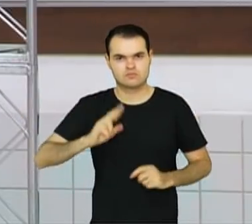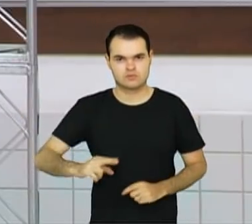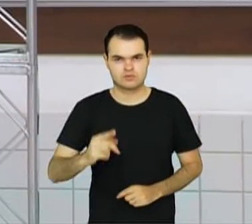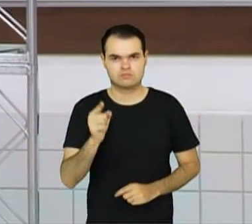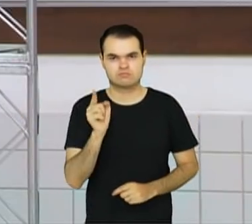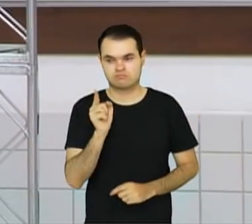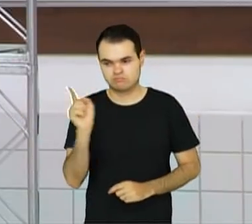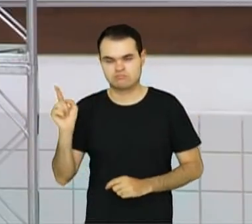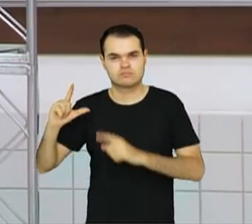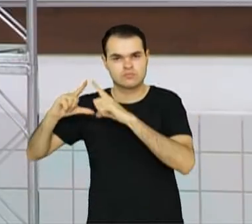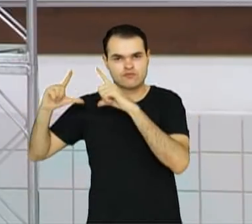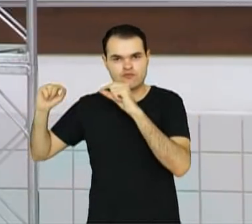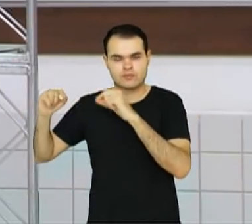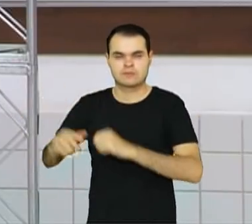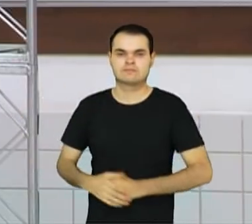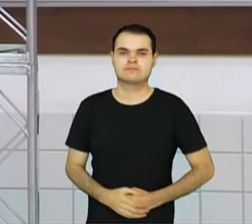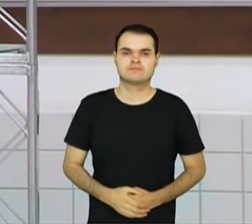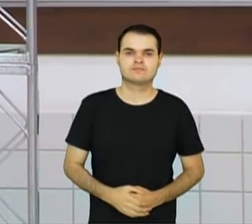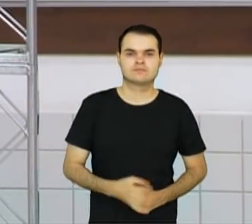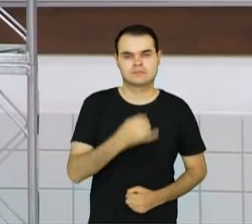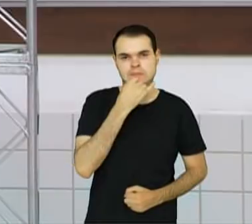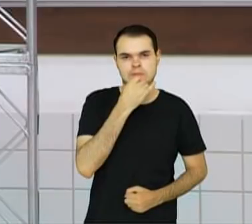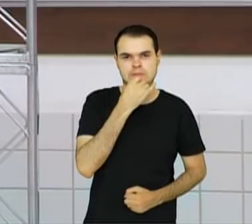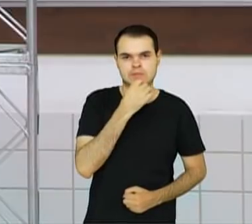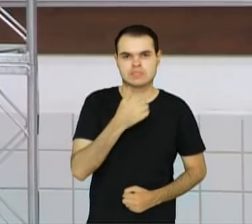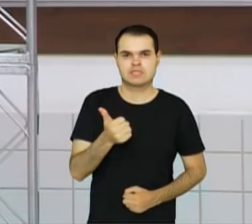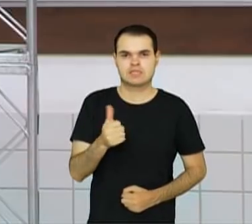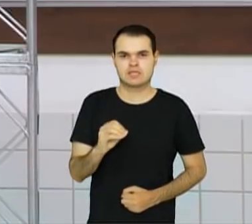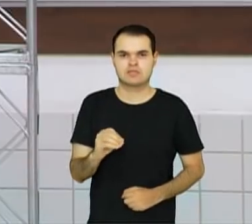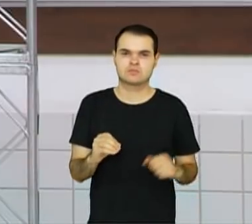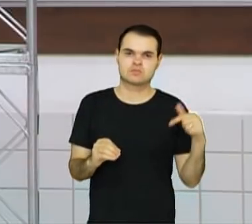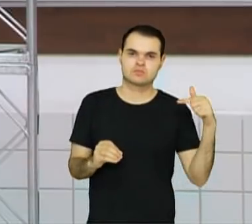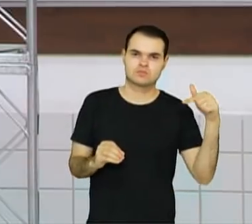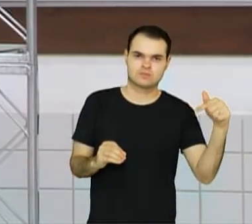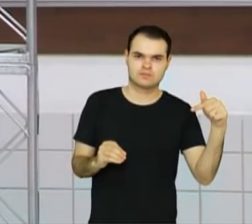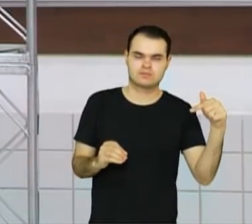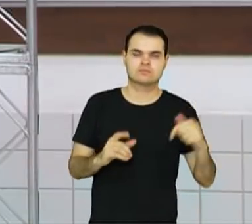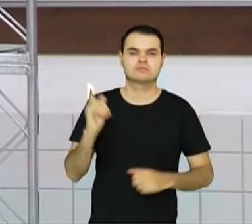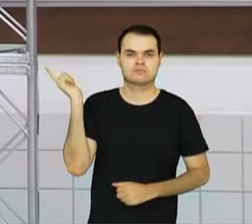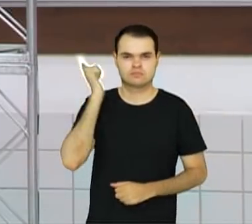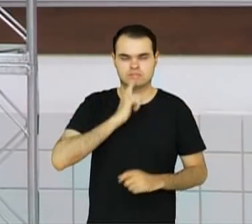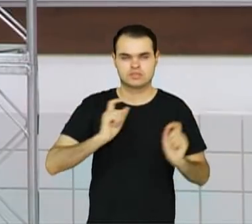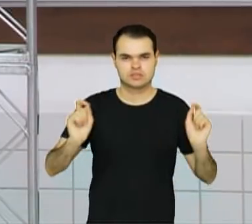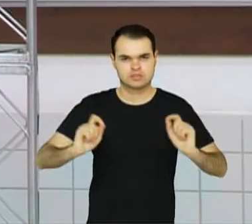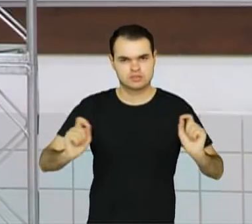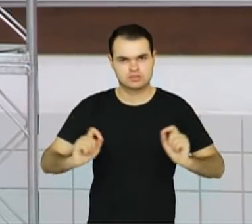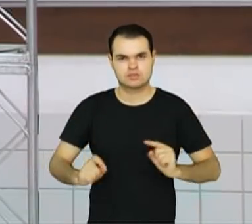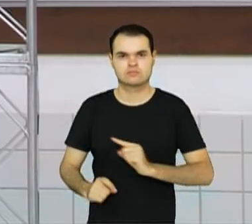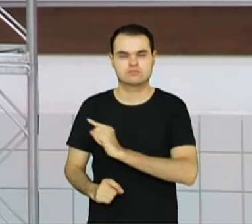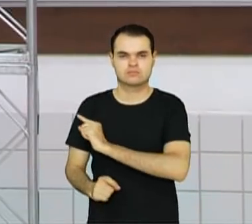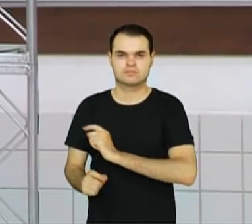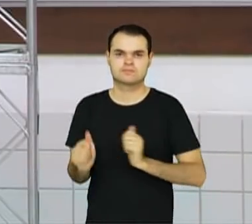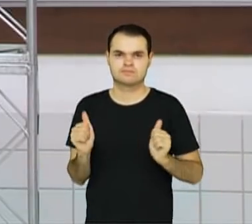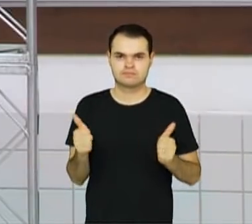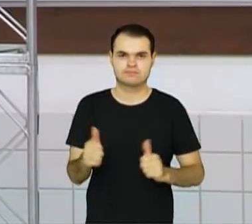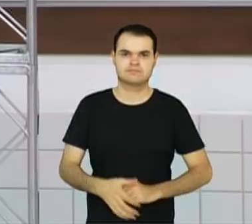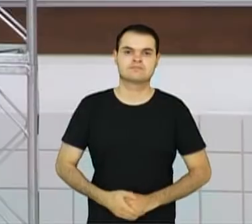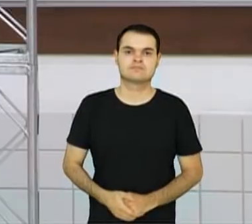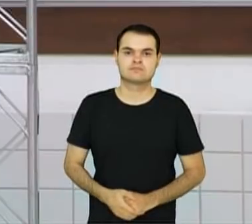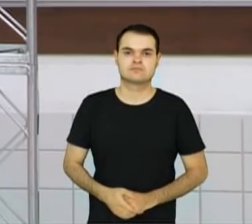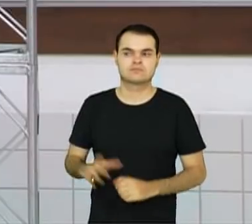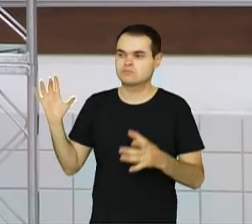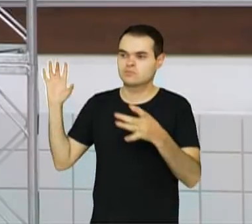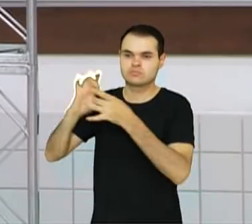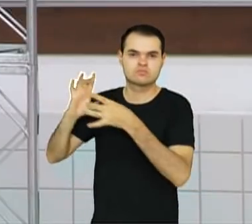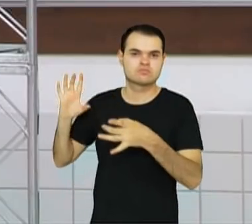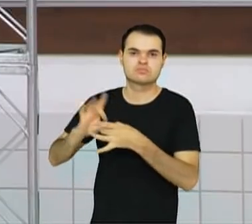ali. Se eu pegar um retângulo de 10 por 7, eu consigo calcular a área e o perímetro usando aquelas fórmulas ali. Então essas